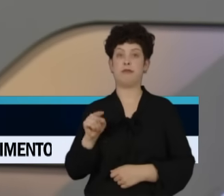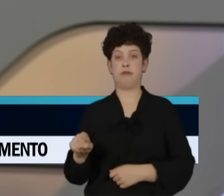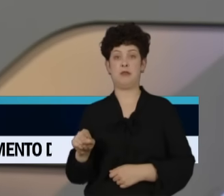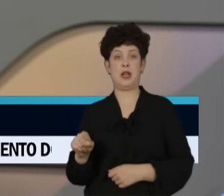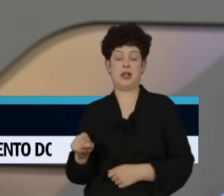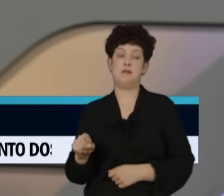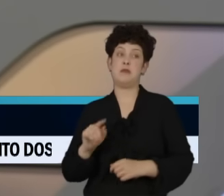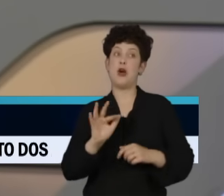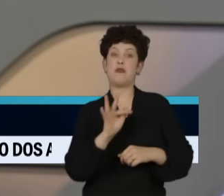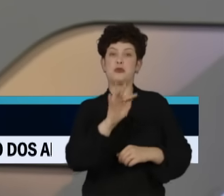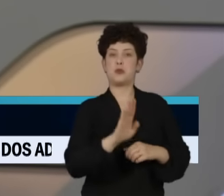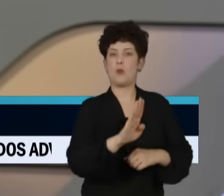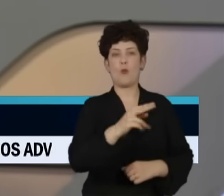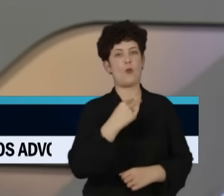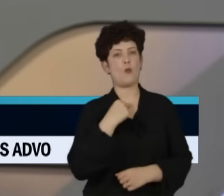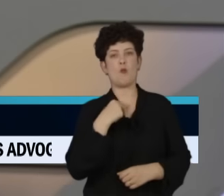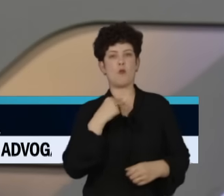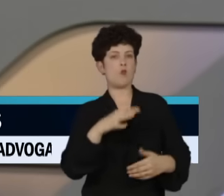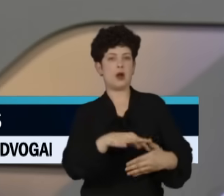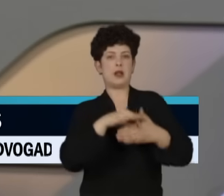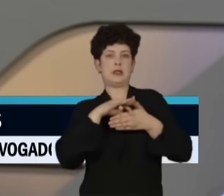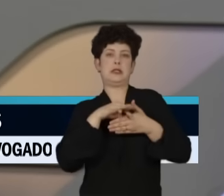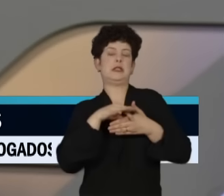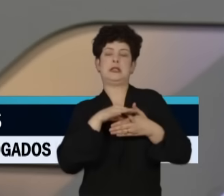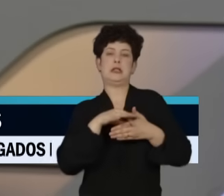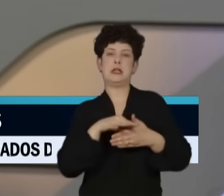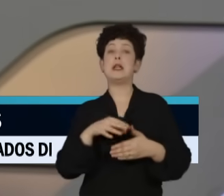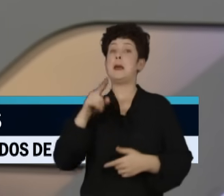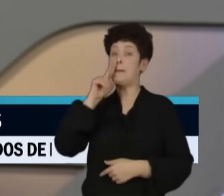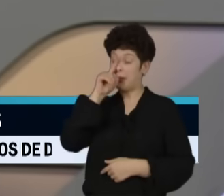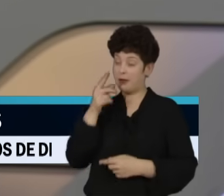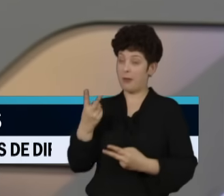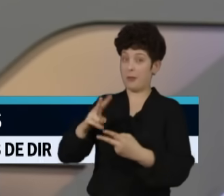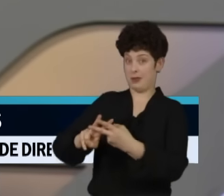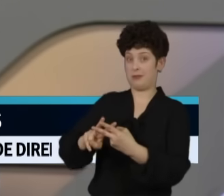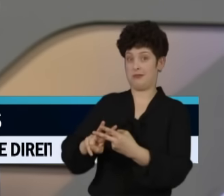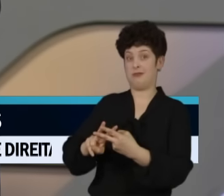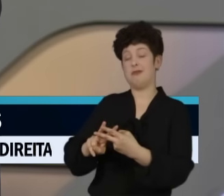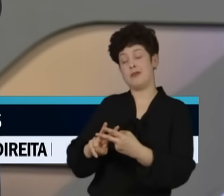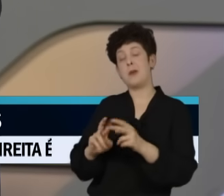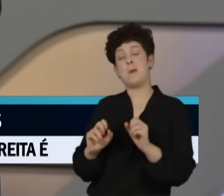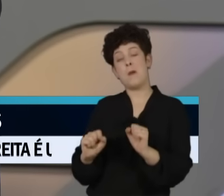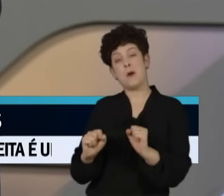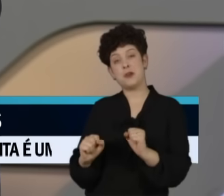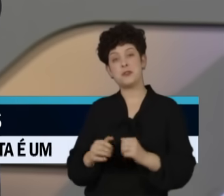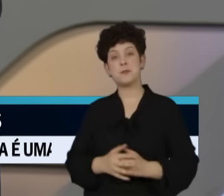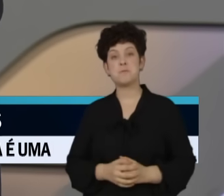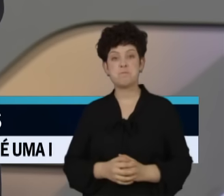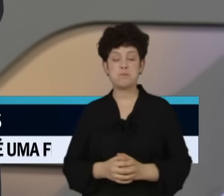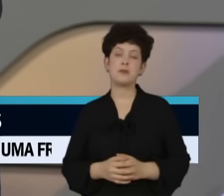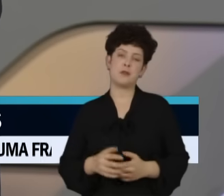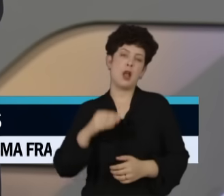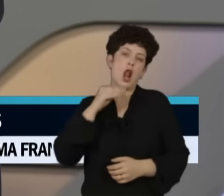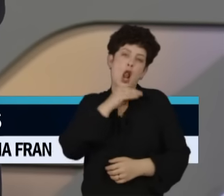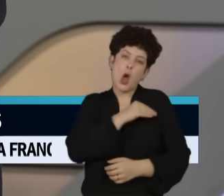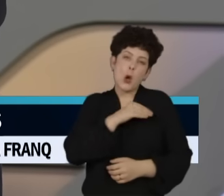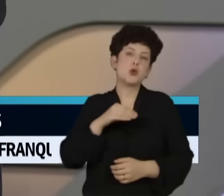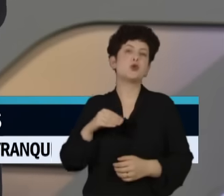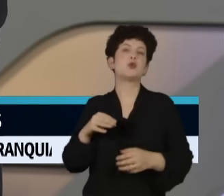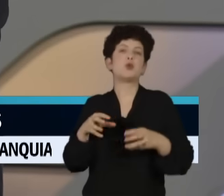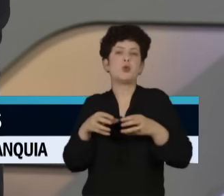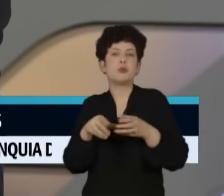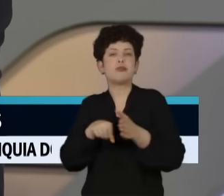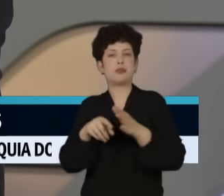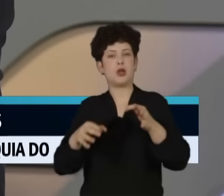inelegível e um risco maior ainda de ser preso. Eh, claro que a a o Congresso americano não tem esse